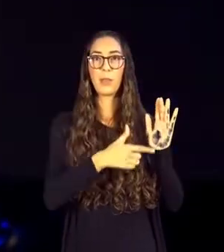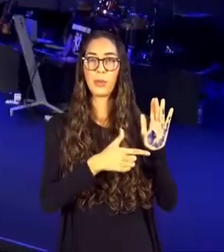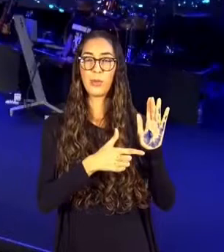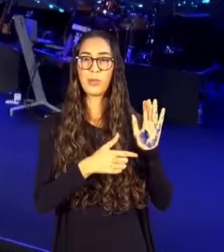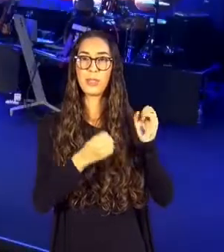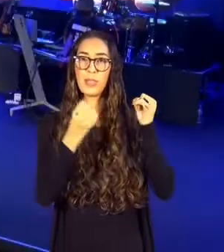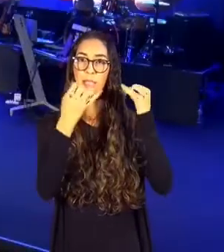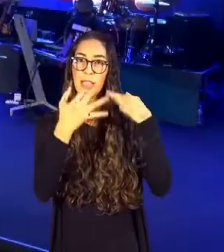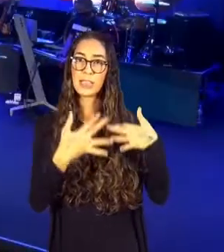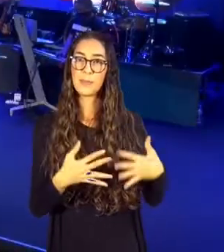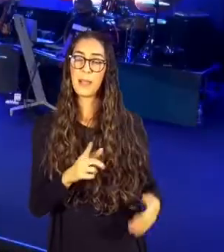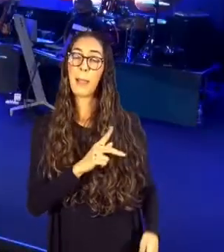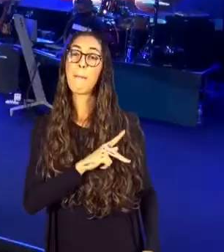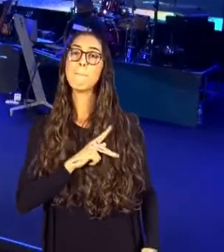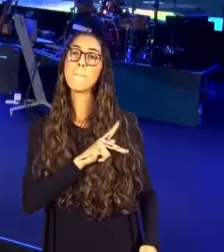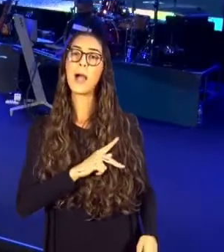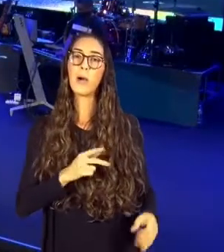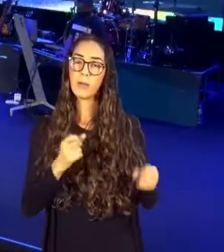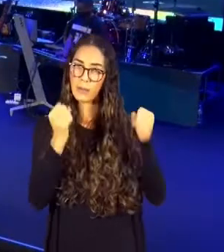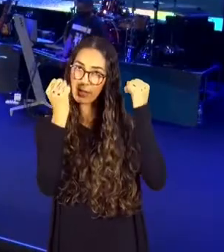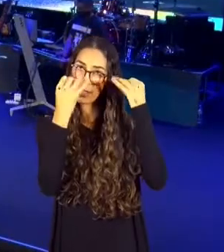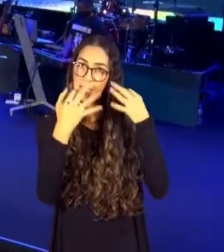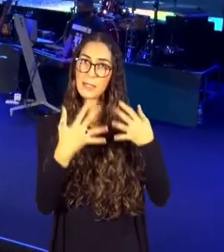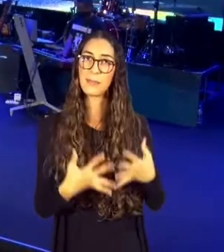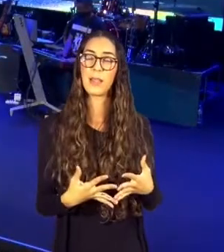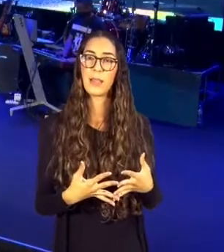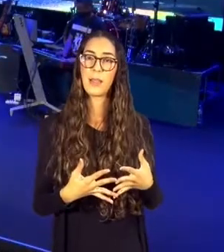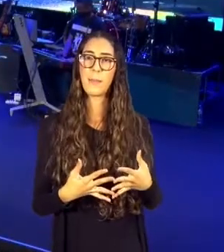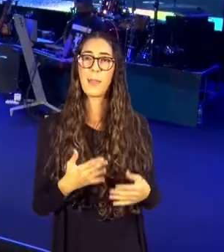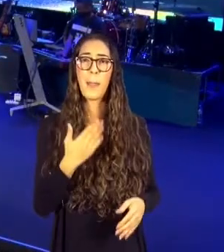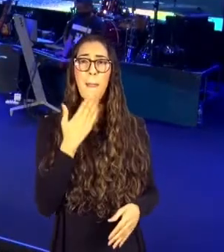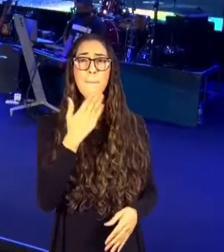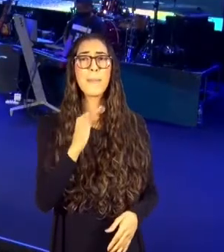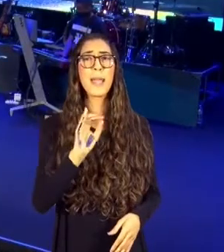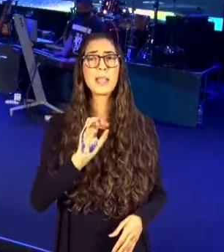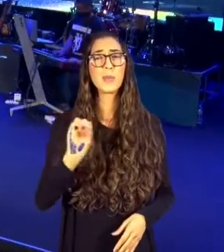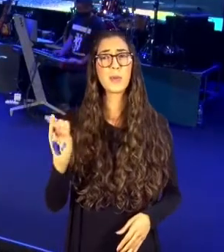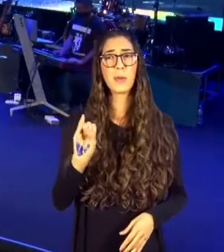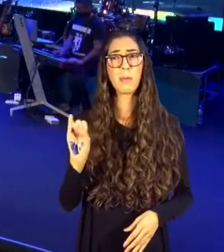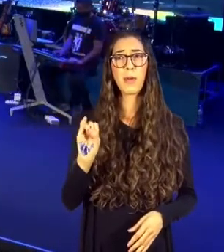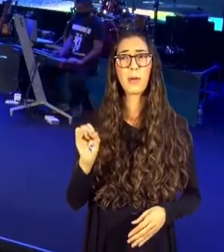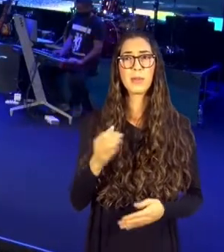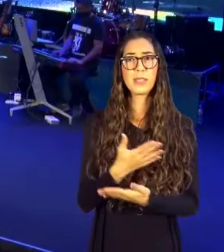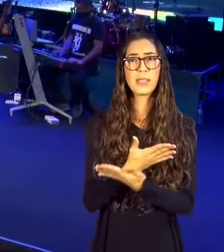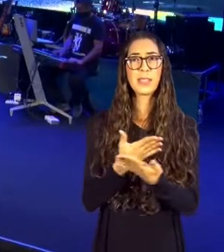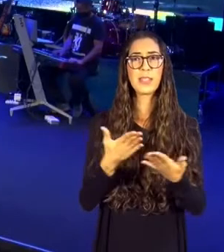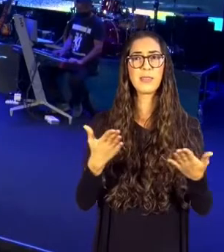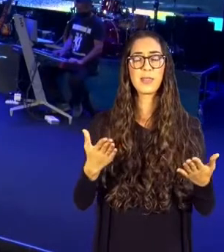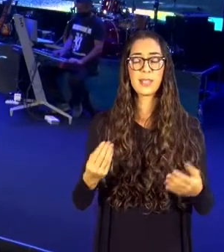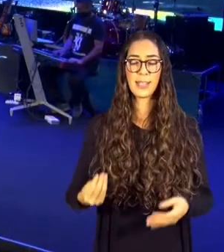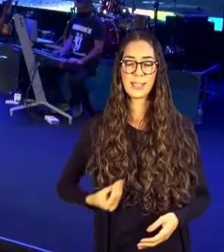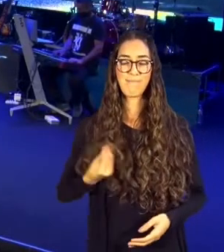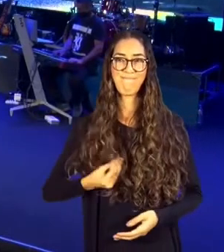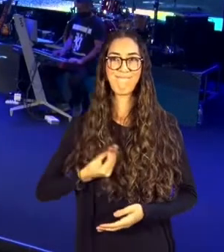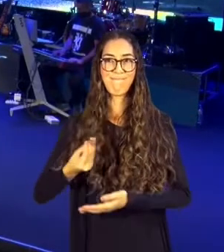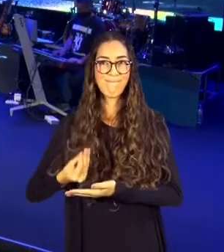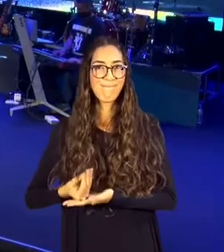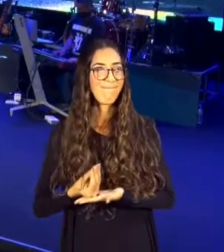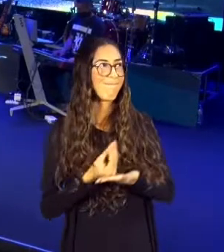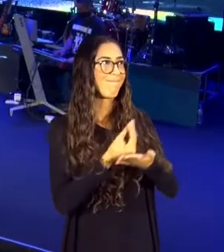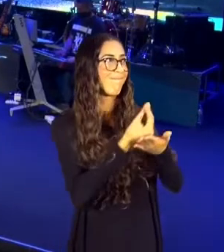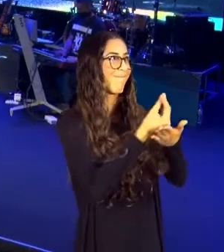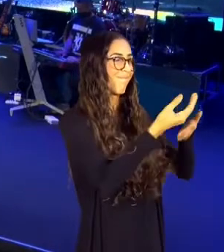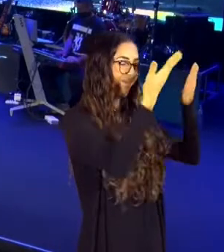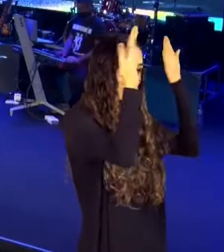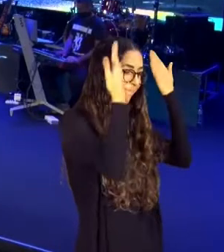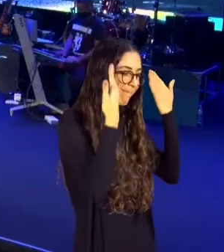que se ofereçam em sacrifício vivo, santo e agradável a Deus. Este